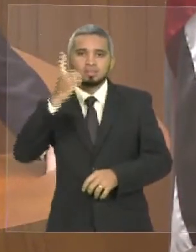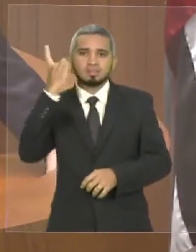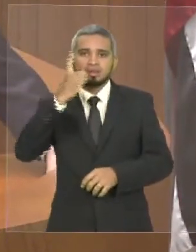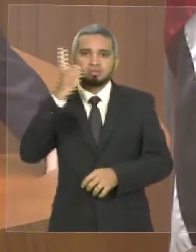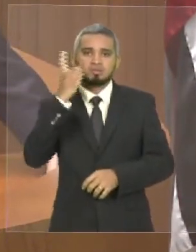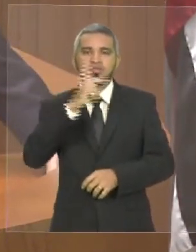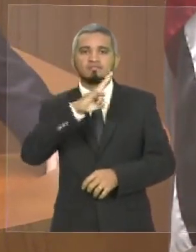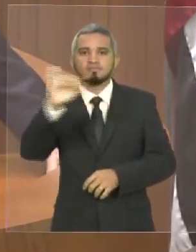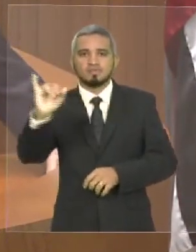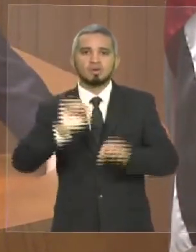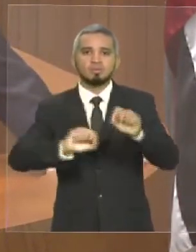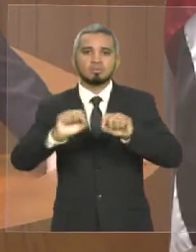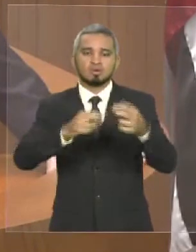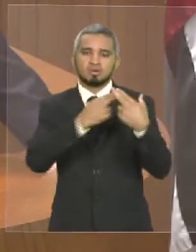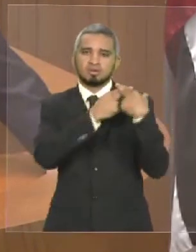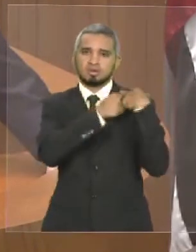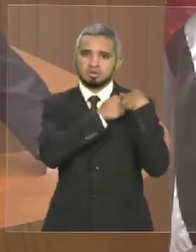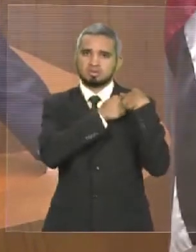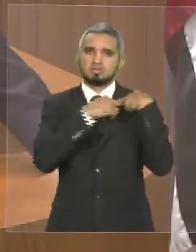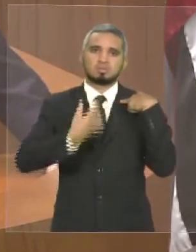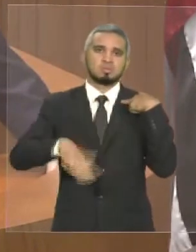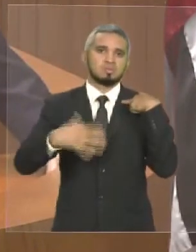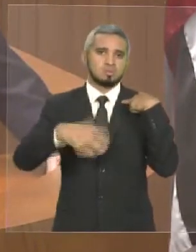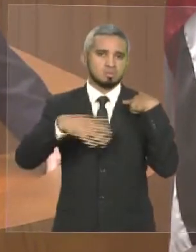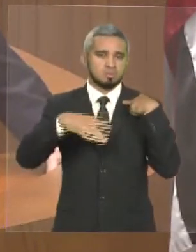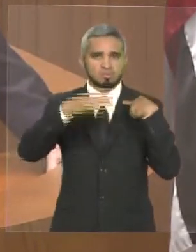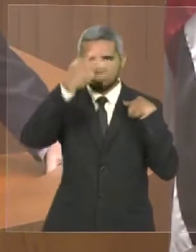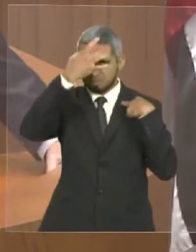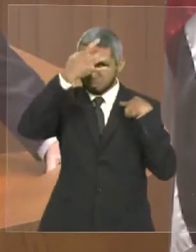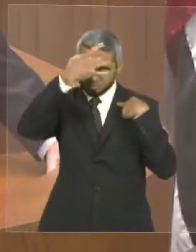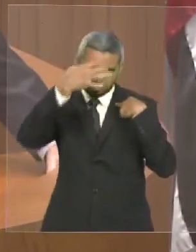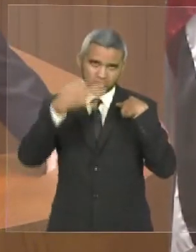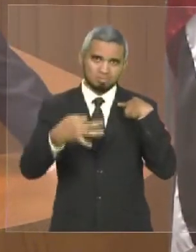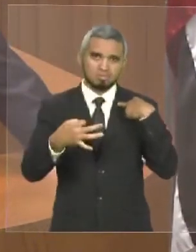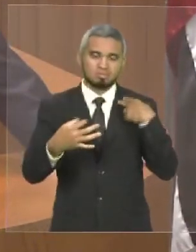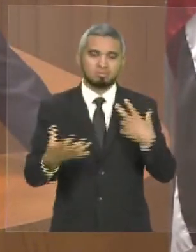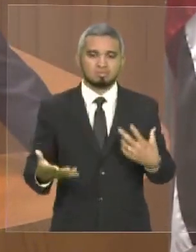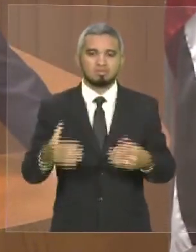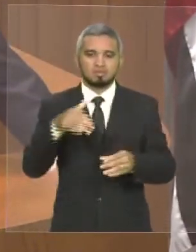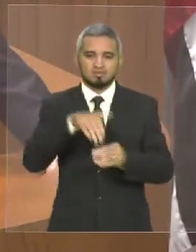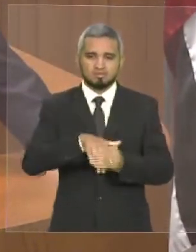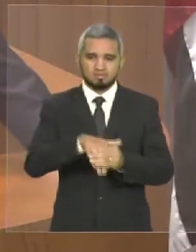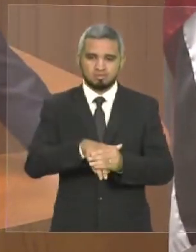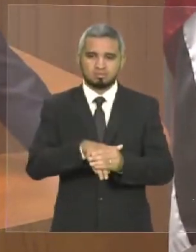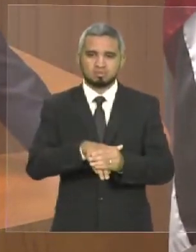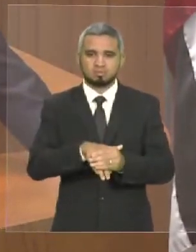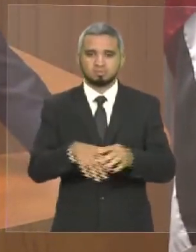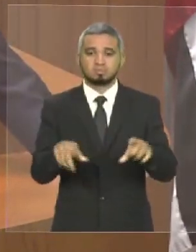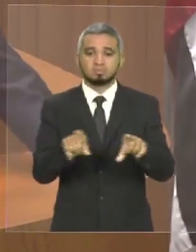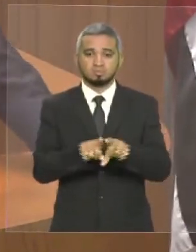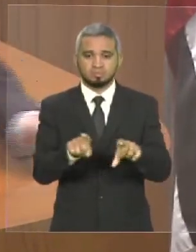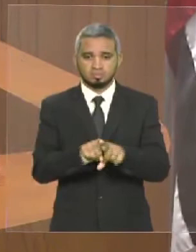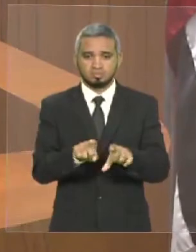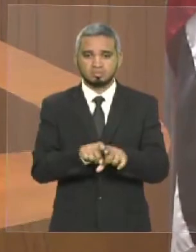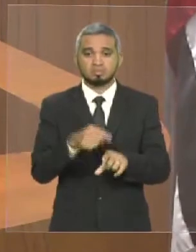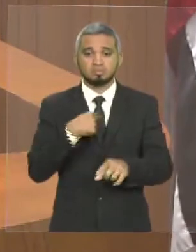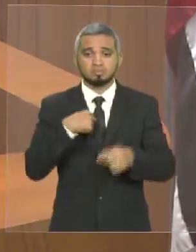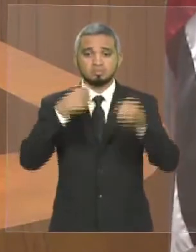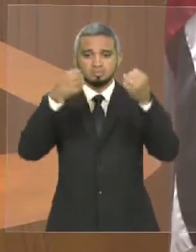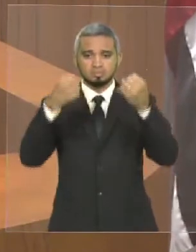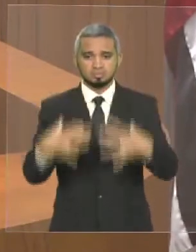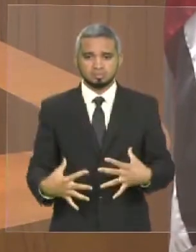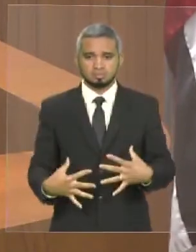a sua responsabilidade e as consequências do seu voto. E digo isso porque